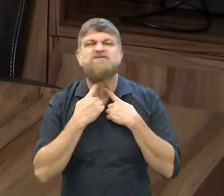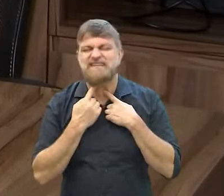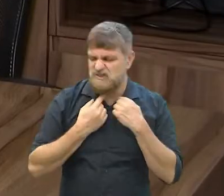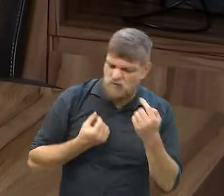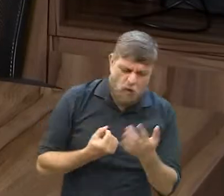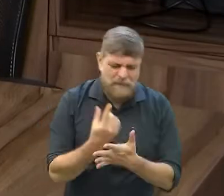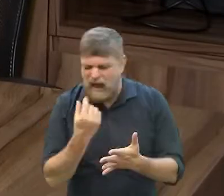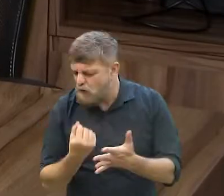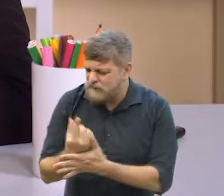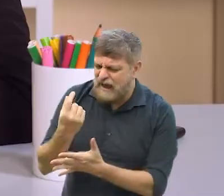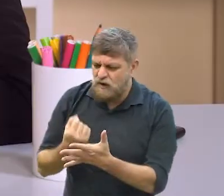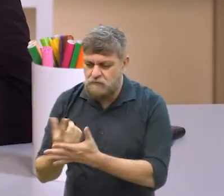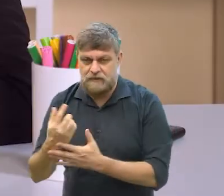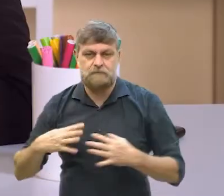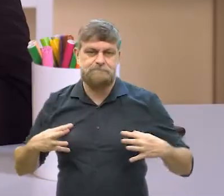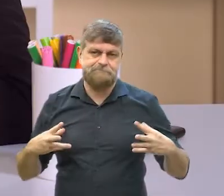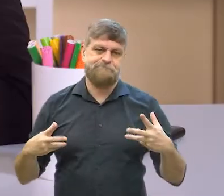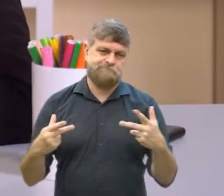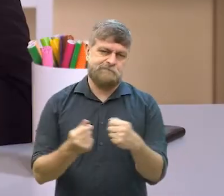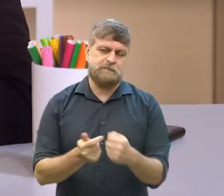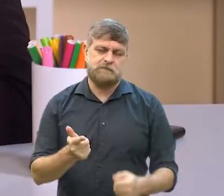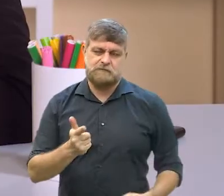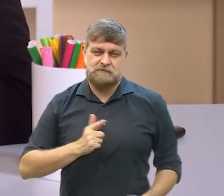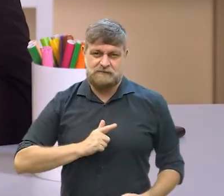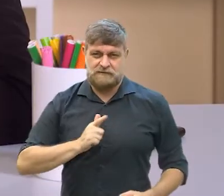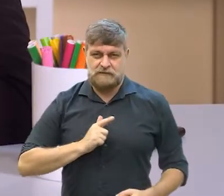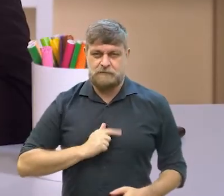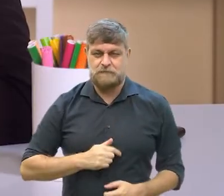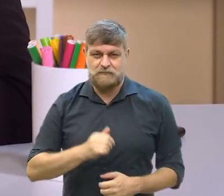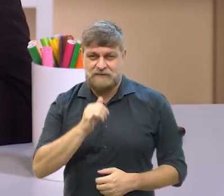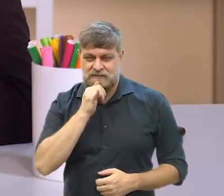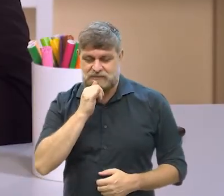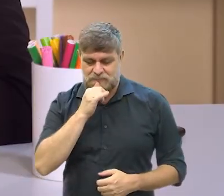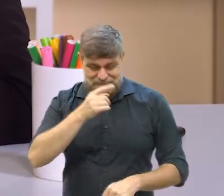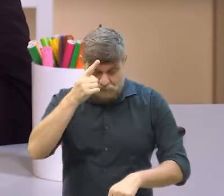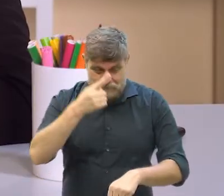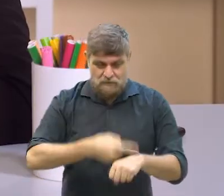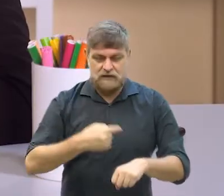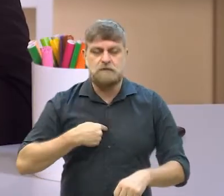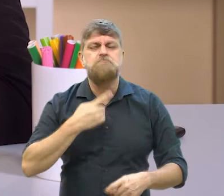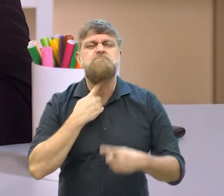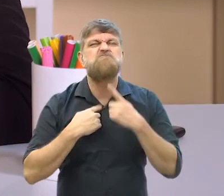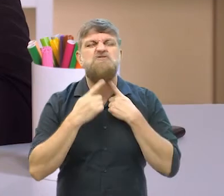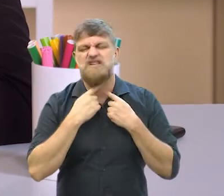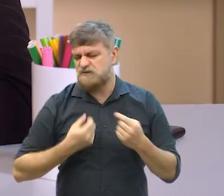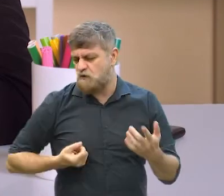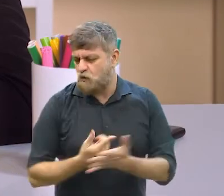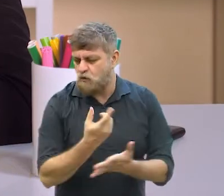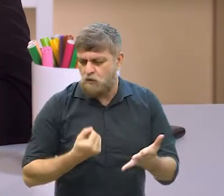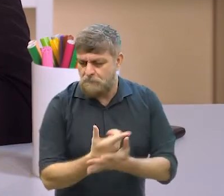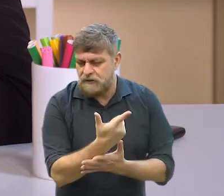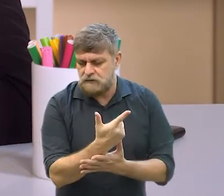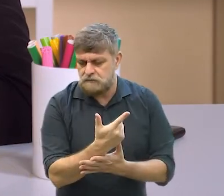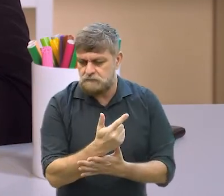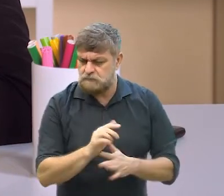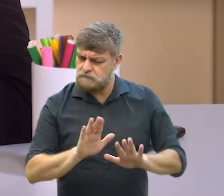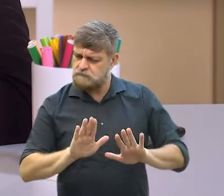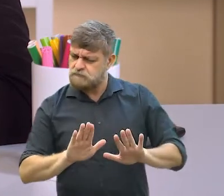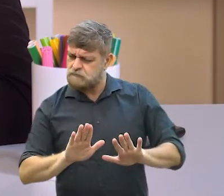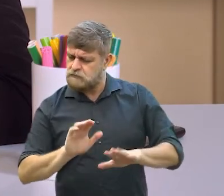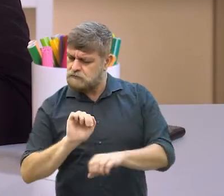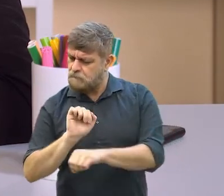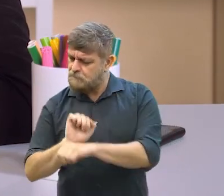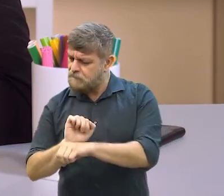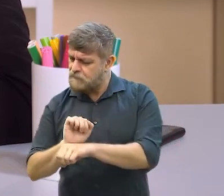do consumo, ele existe para todos nós. Quando eu estiver em frente disso, numa situação desse impulso de consumo, o que eu